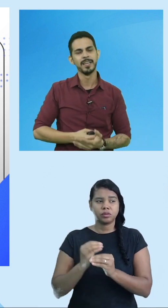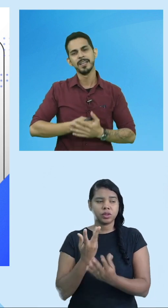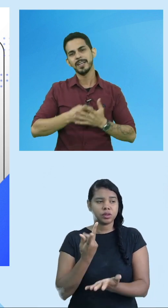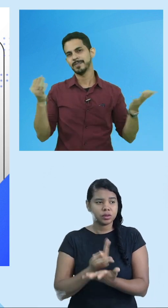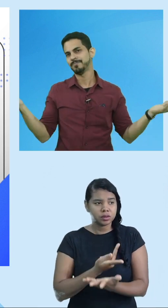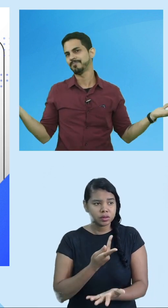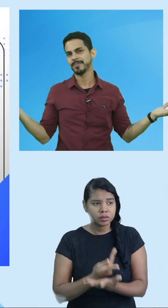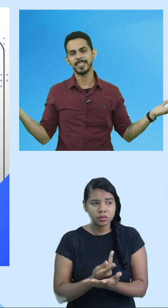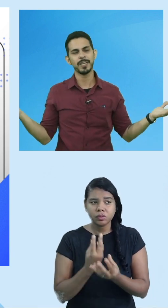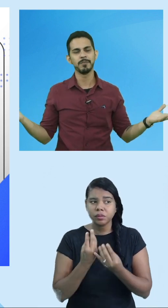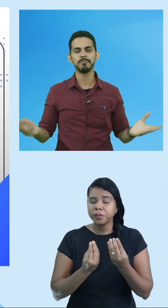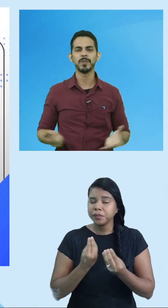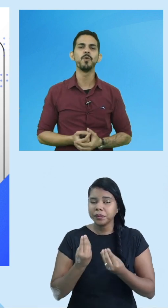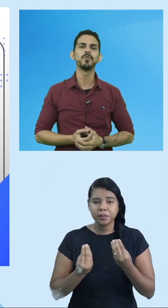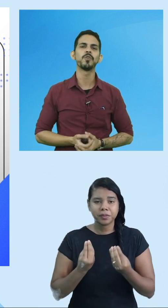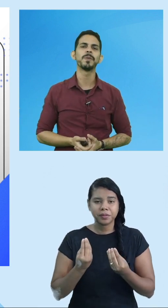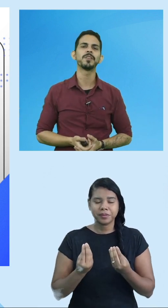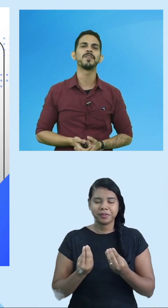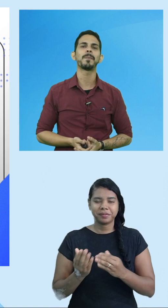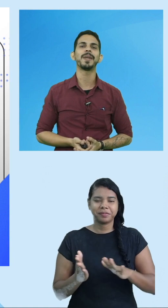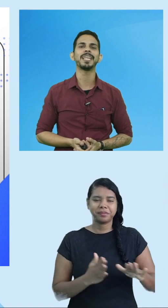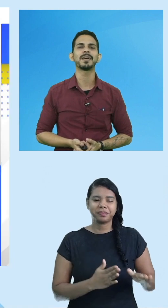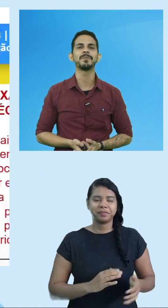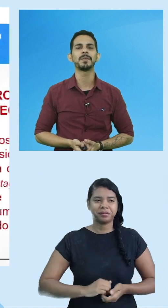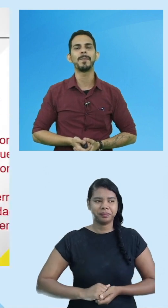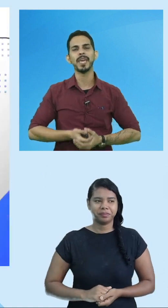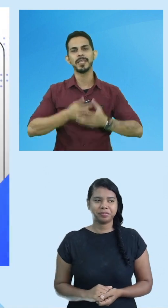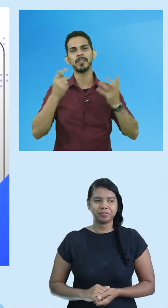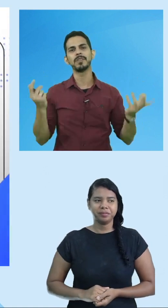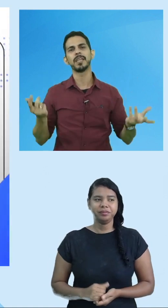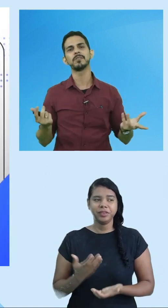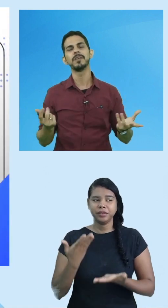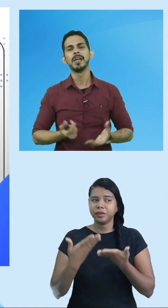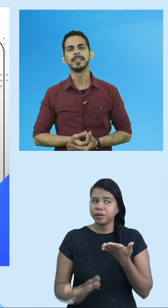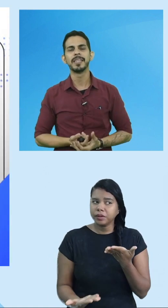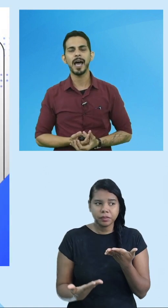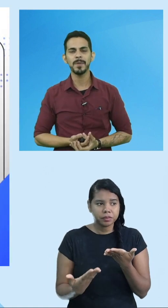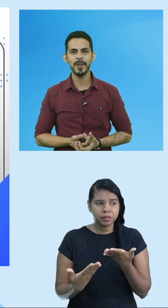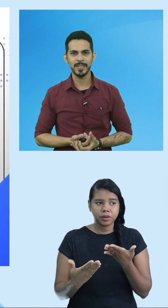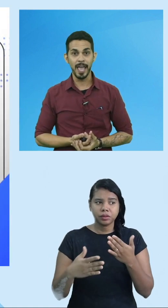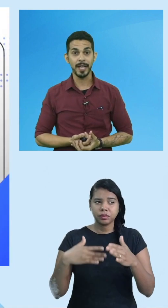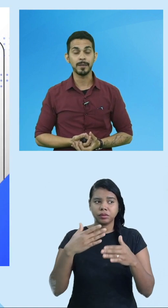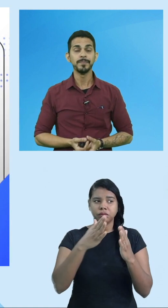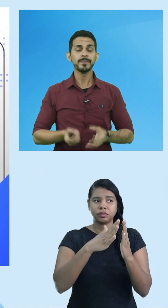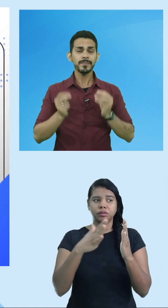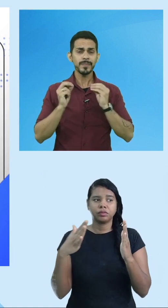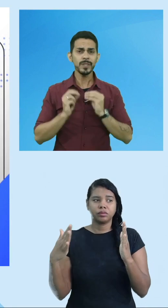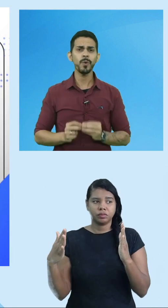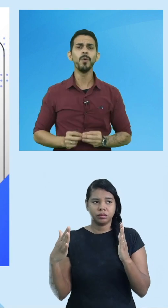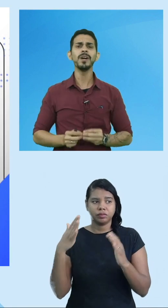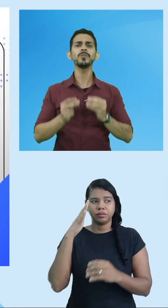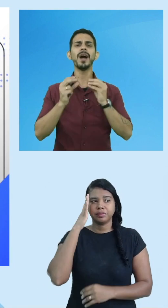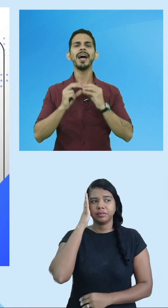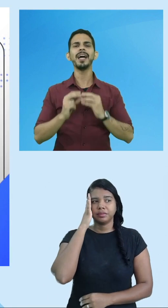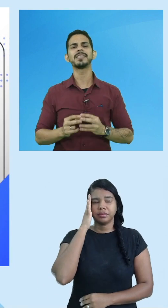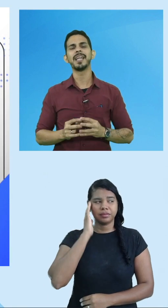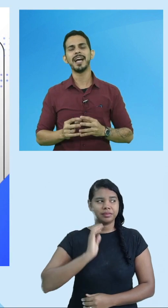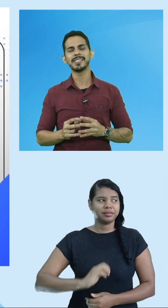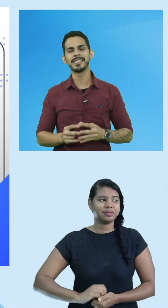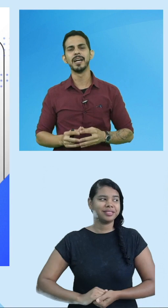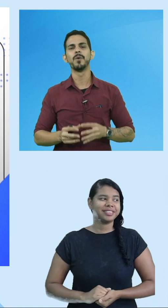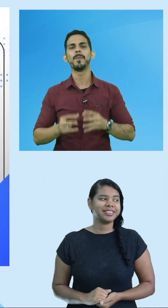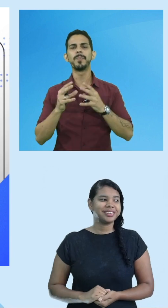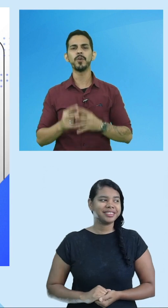errada, então o documento ele fica praticamente perdido dentro da biblioteca. Quanto